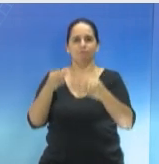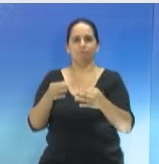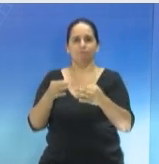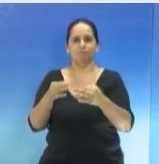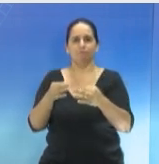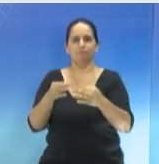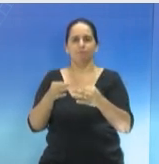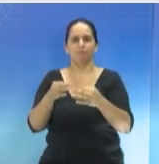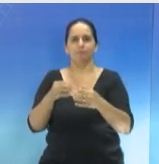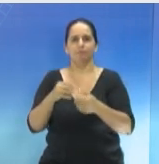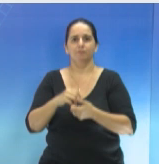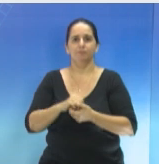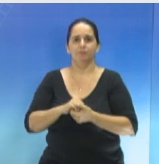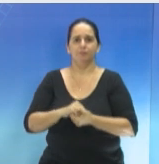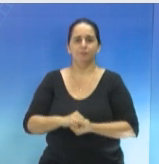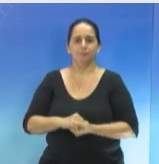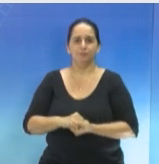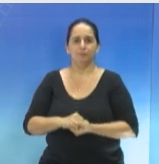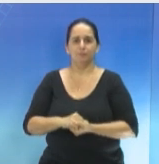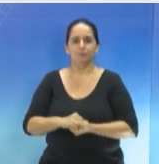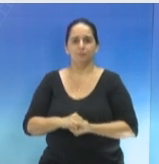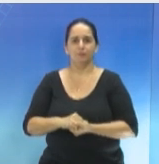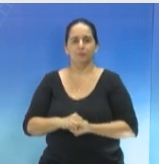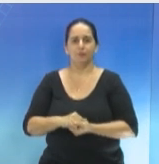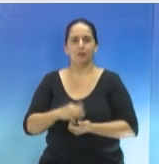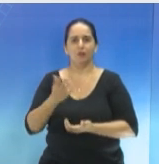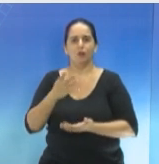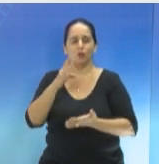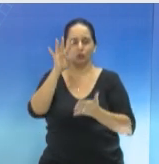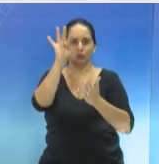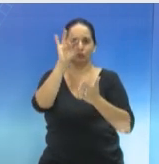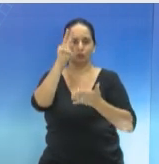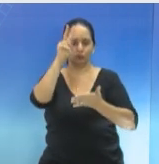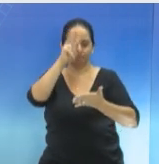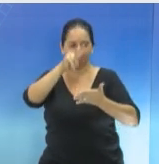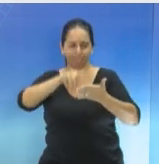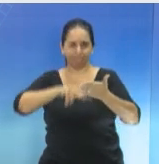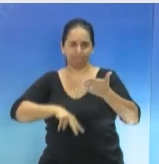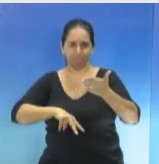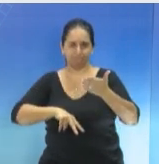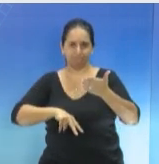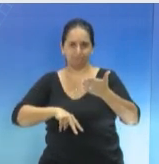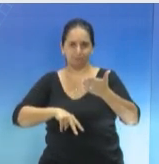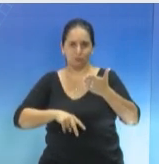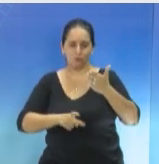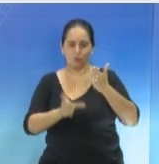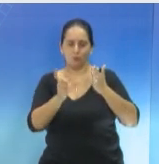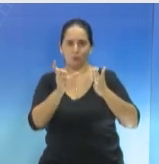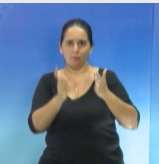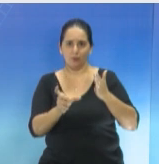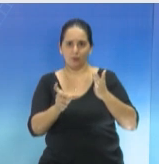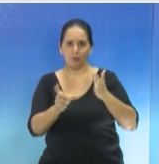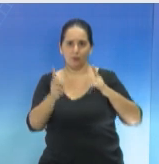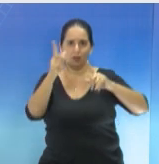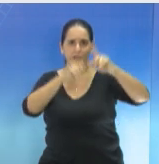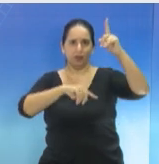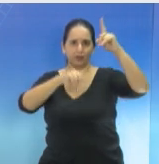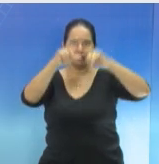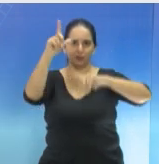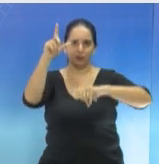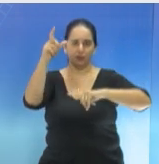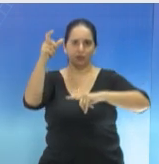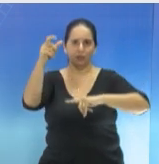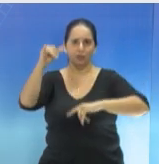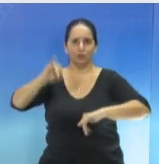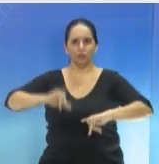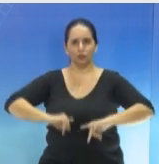mais trepidante. Nós vimos agora, então, acabamos de ler um trecho, A Estrela Sobe, né, de